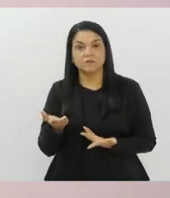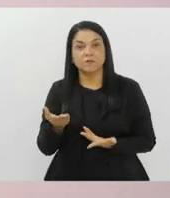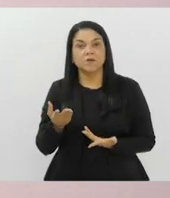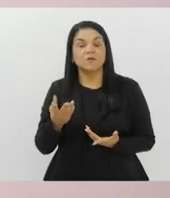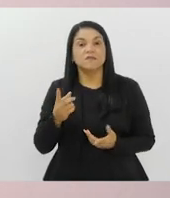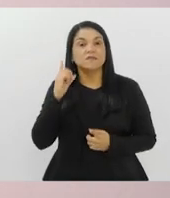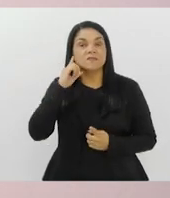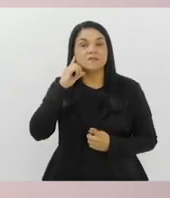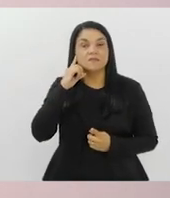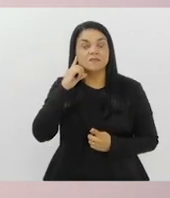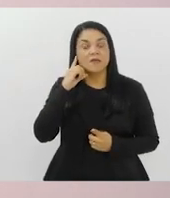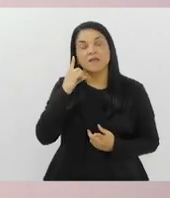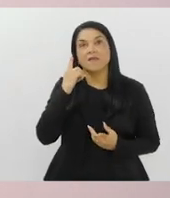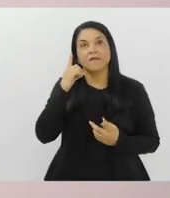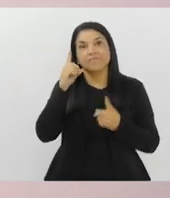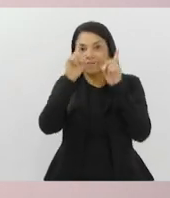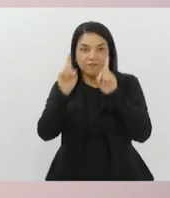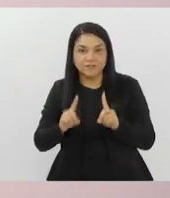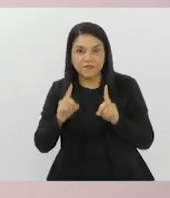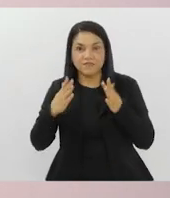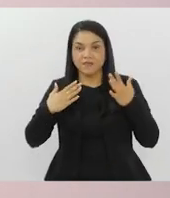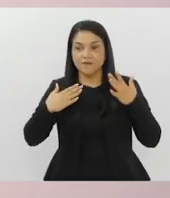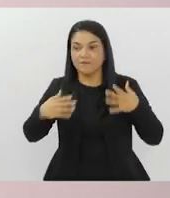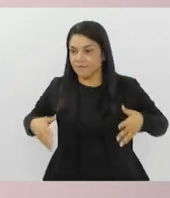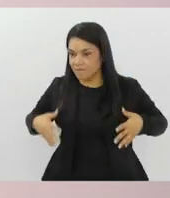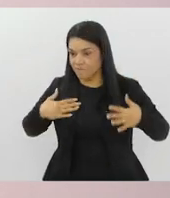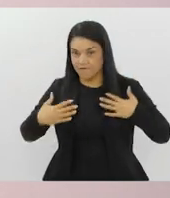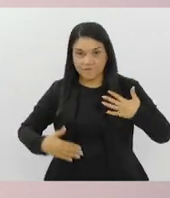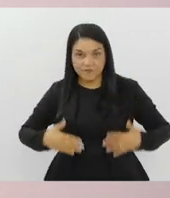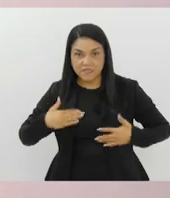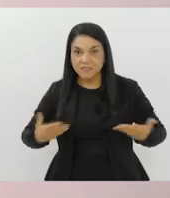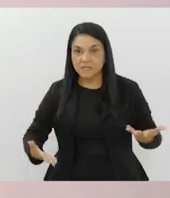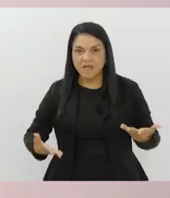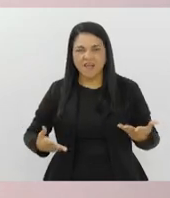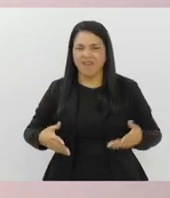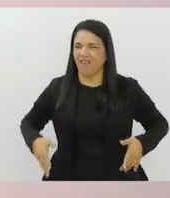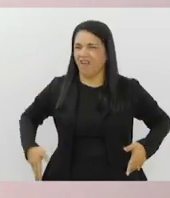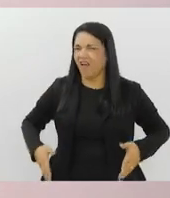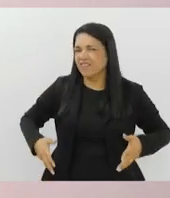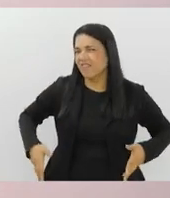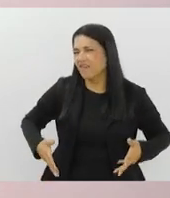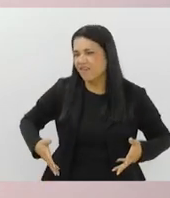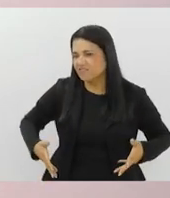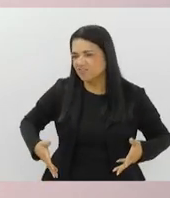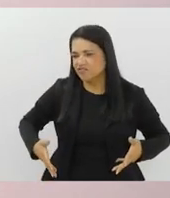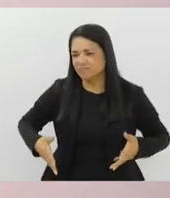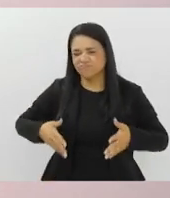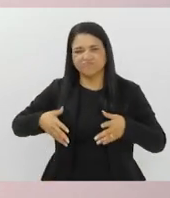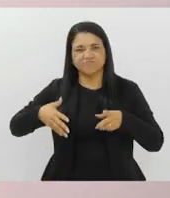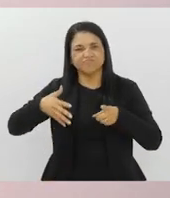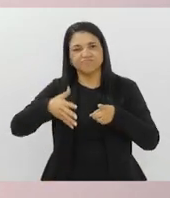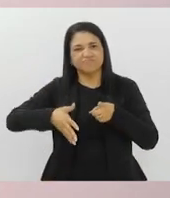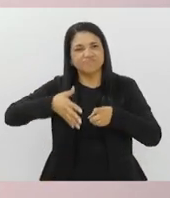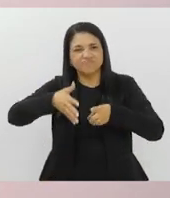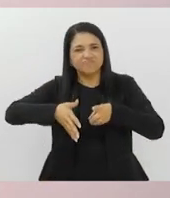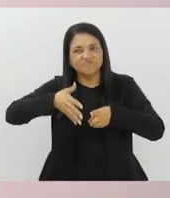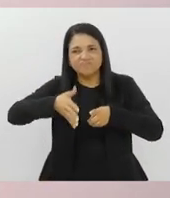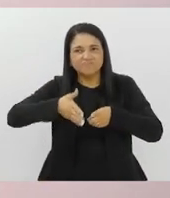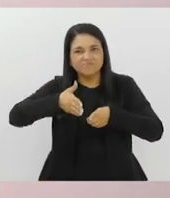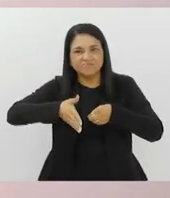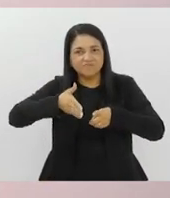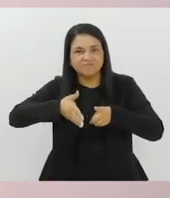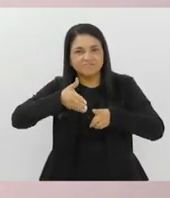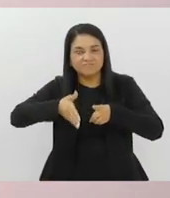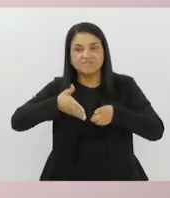a gente até pensa, ah, ela é o cadeirante, não vai. Não, essas mulheres engravidam,